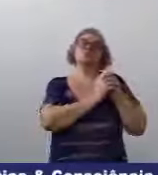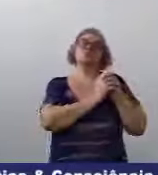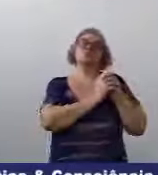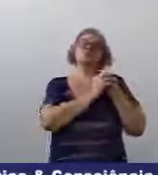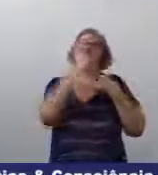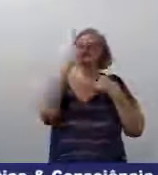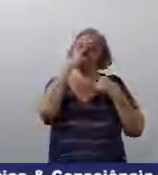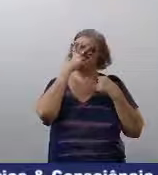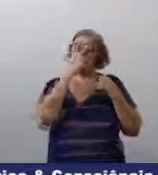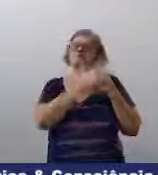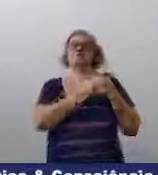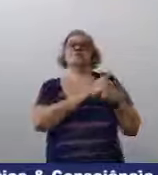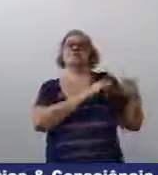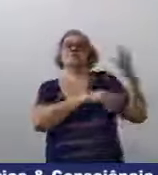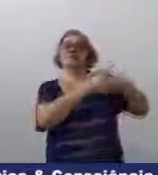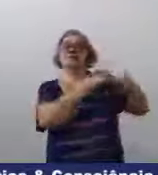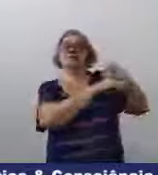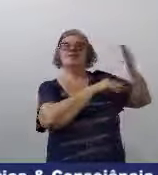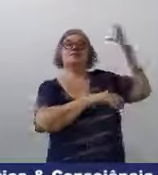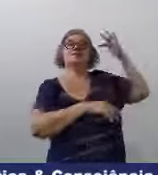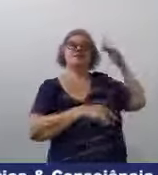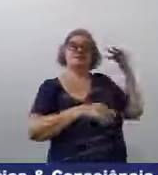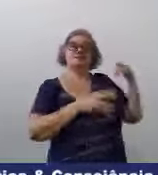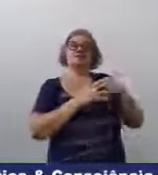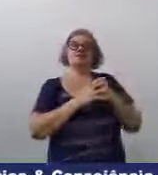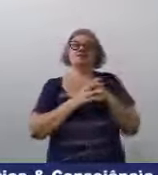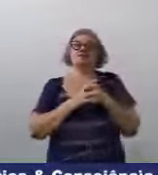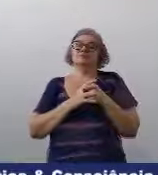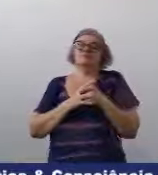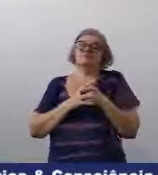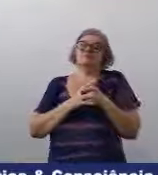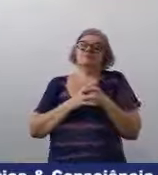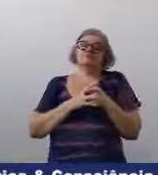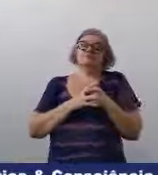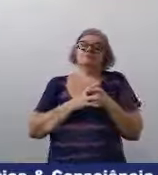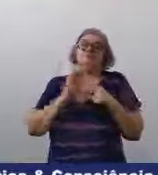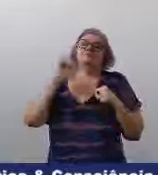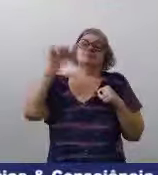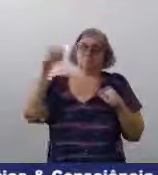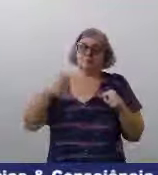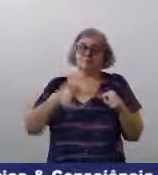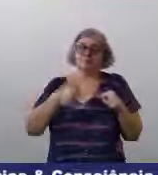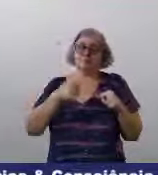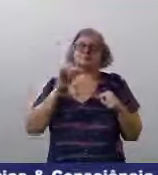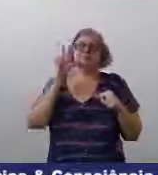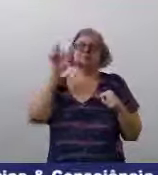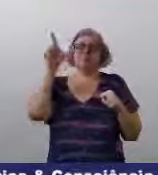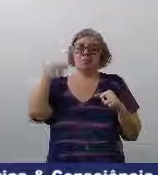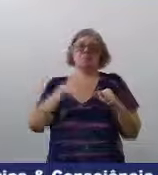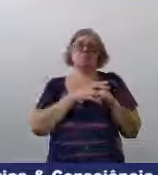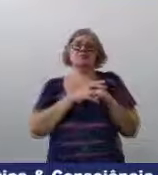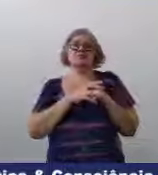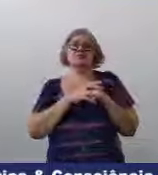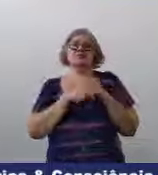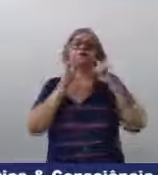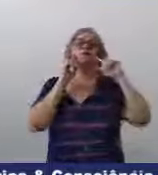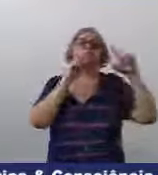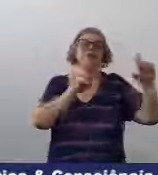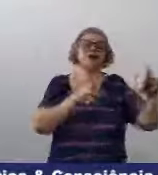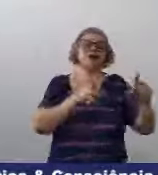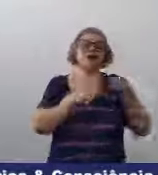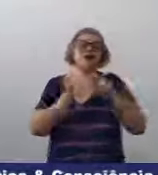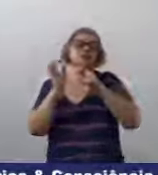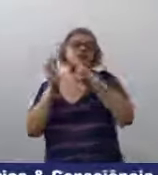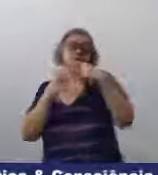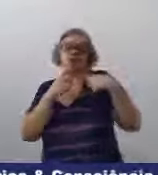perguntar, envergonhados de nosso passado de guerras: para que guerra, irmão? Se depois horrorizado, verás